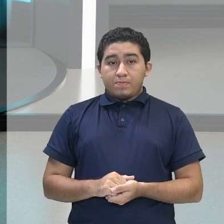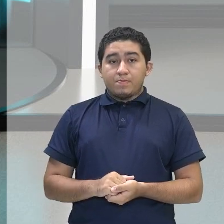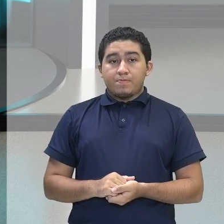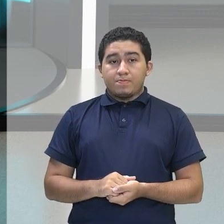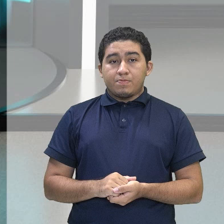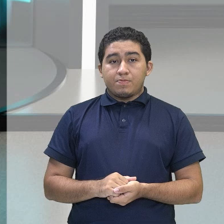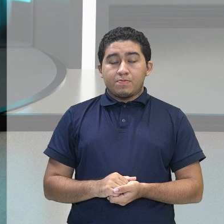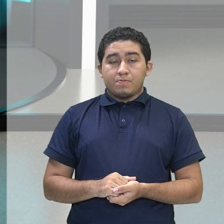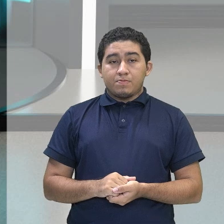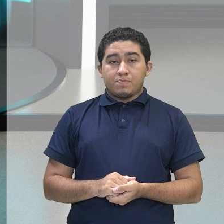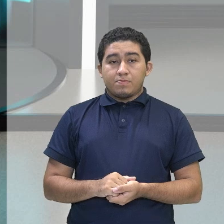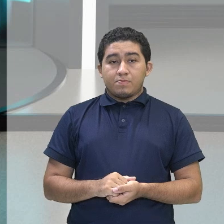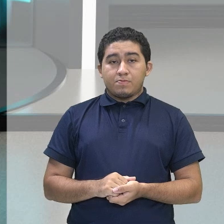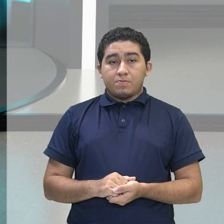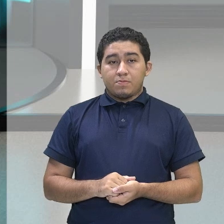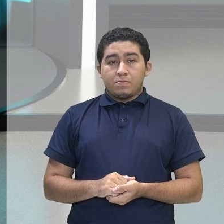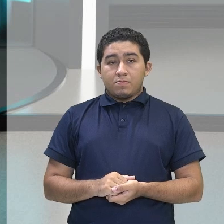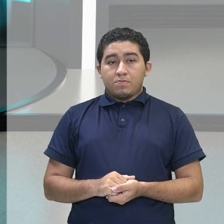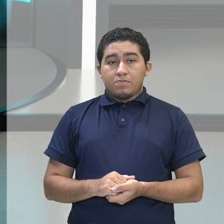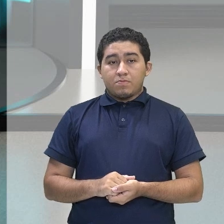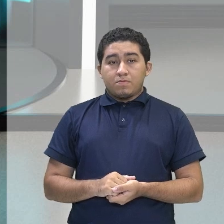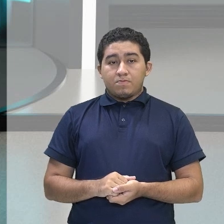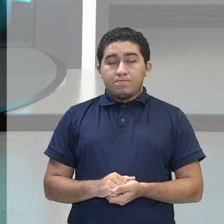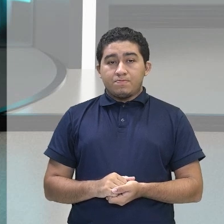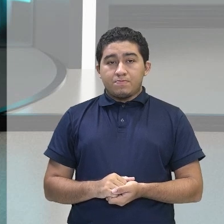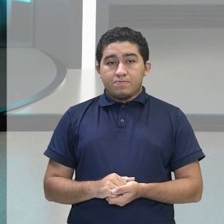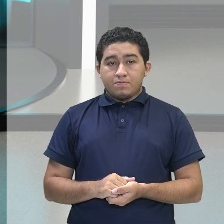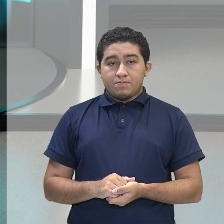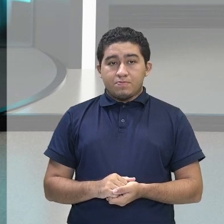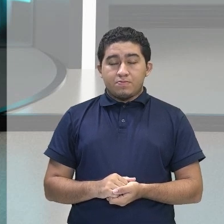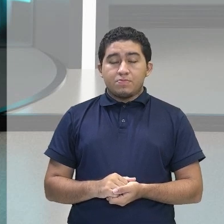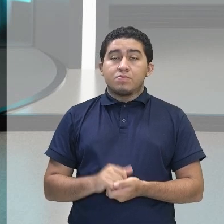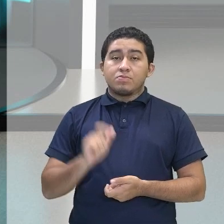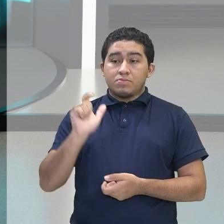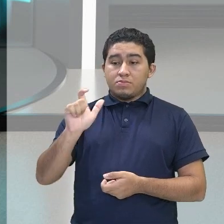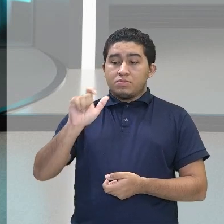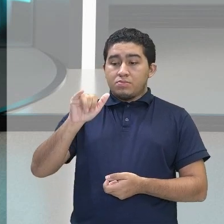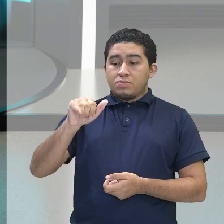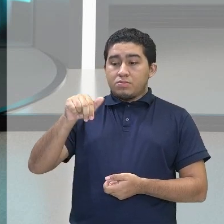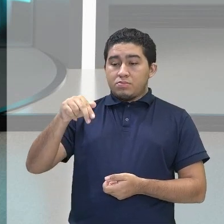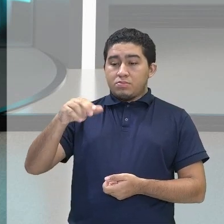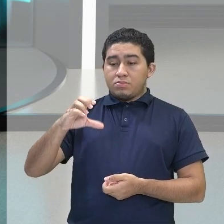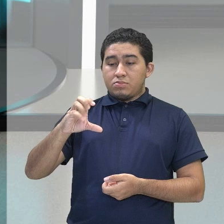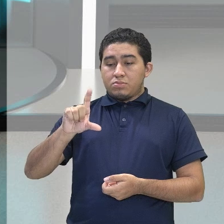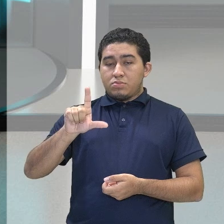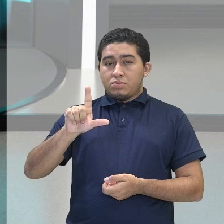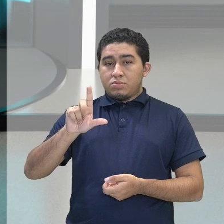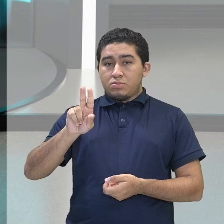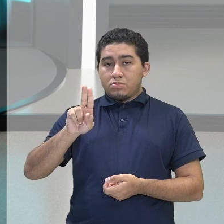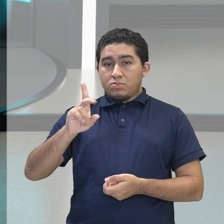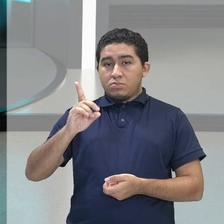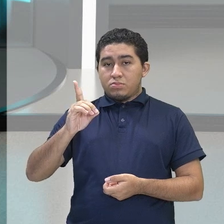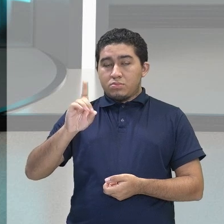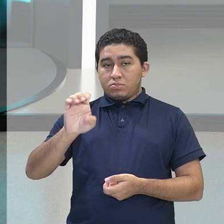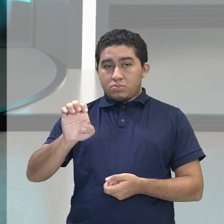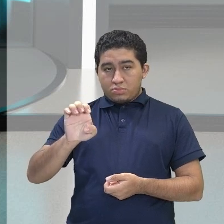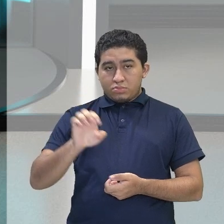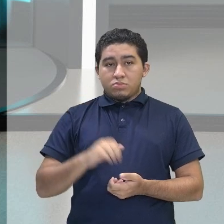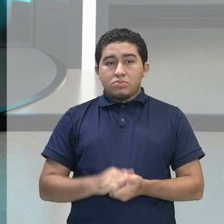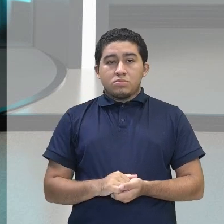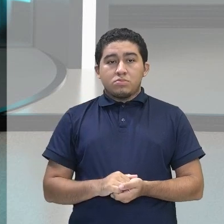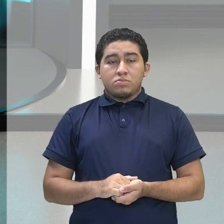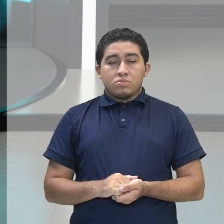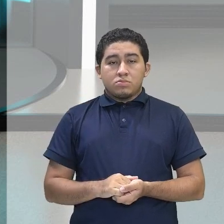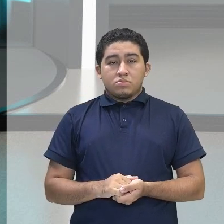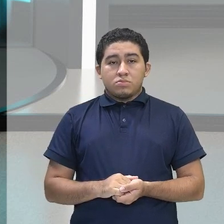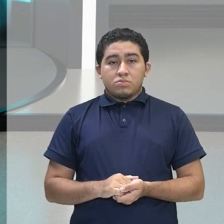mais? Olha ali a palavra include, que inclui ou incluem. E ali os